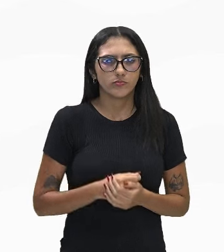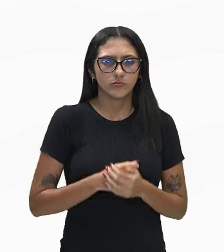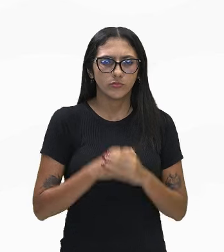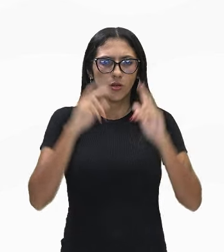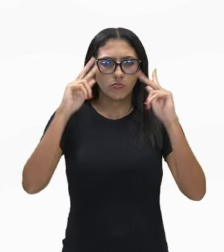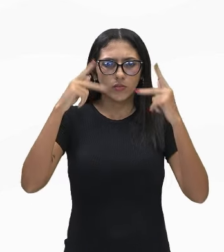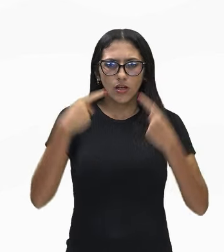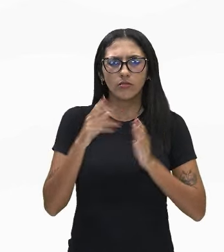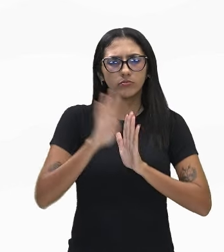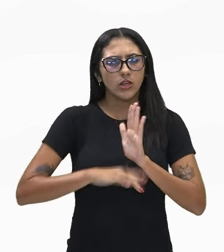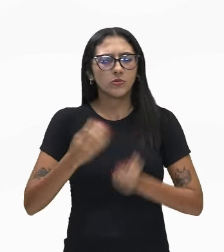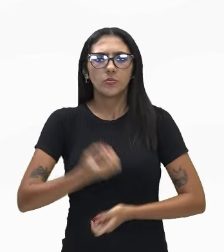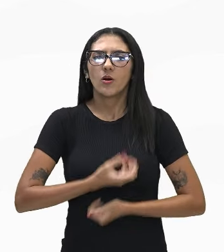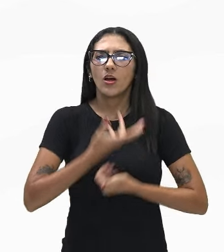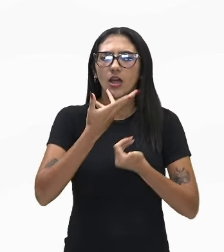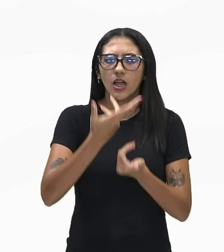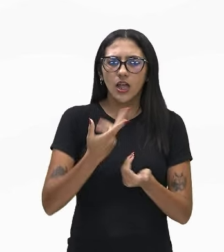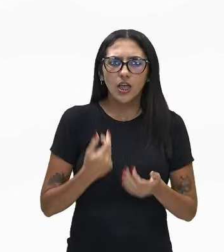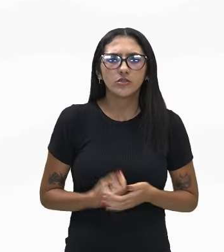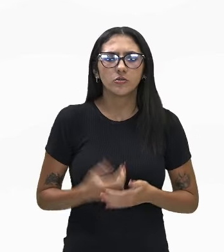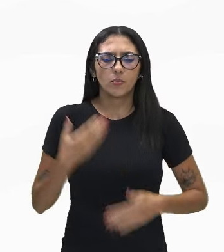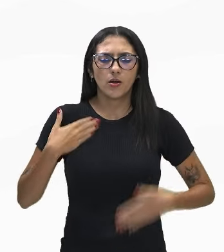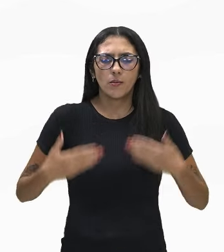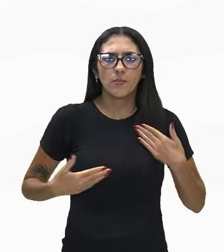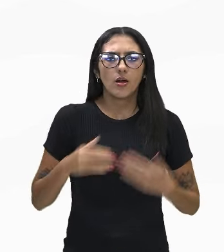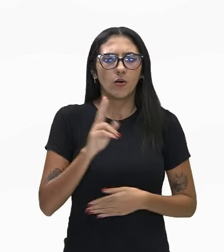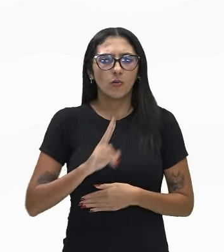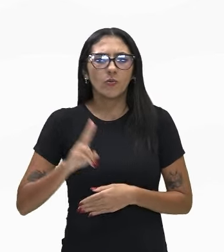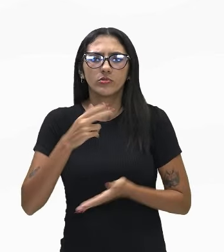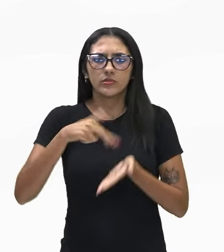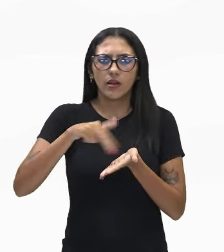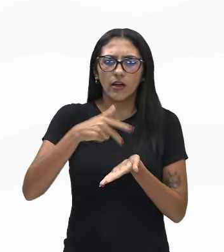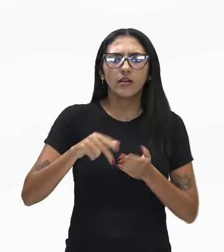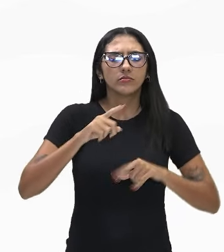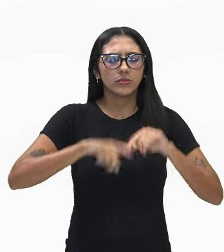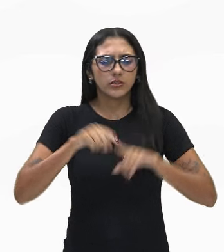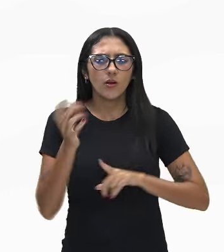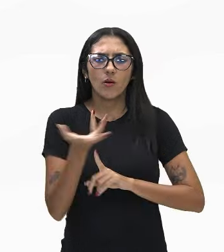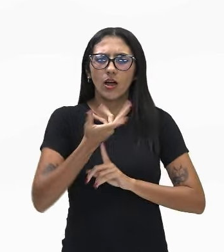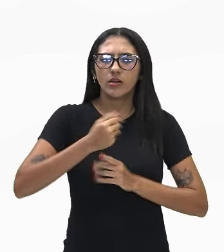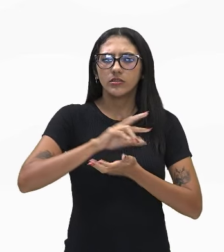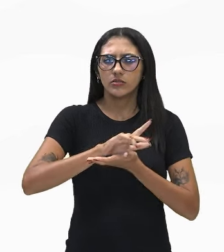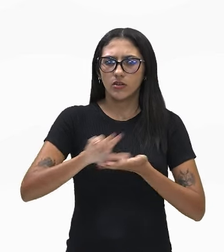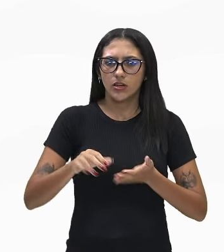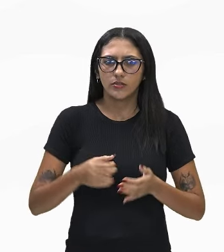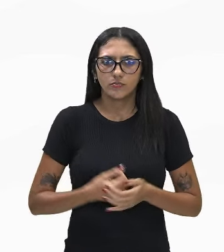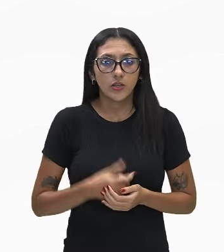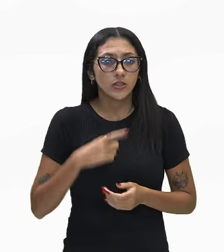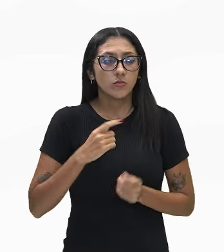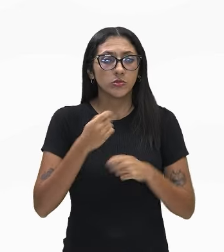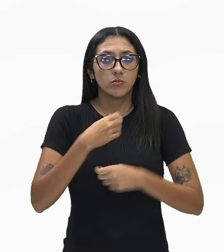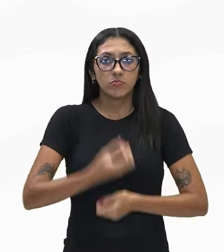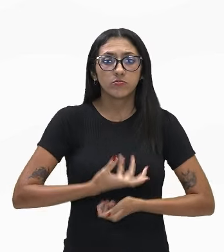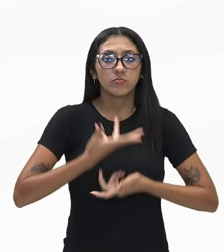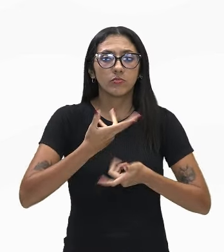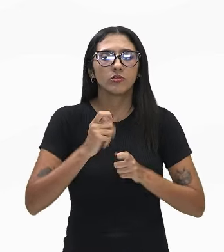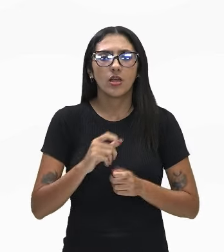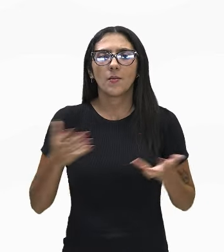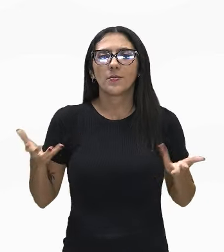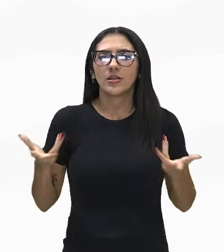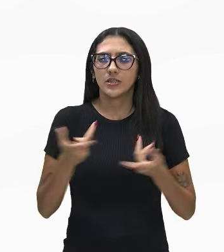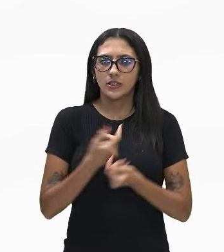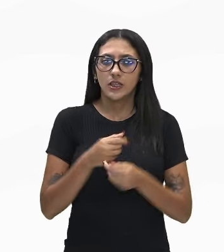textos poéticos, performances corporais, objetos de arte e etc. Para expressar habilidades